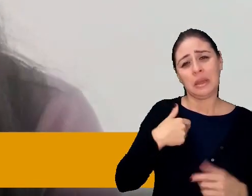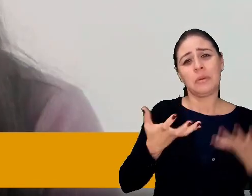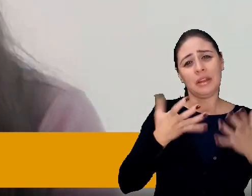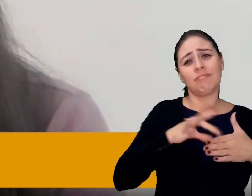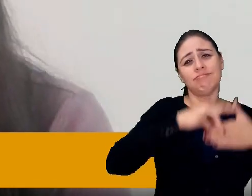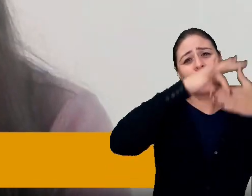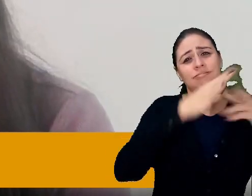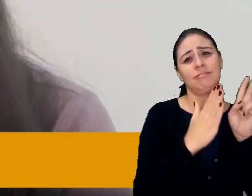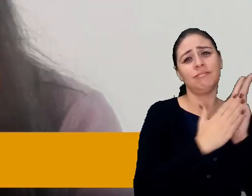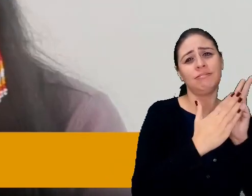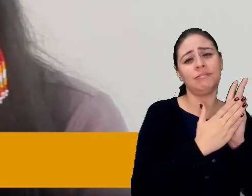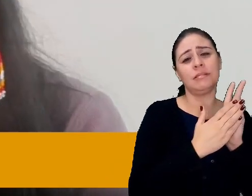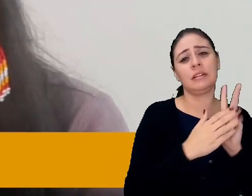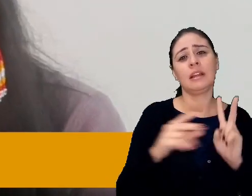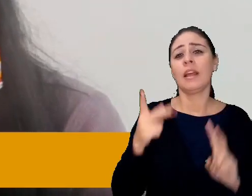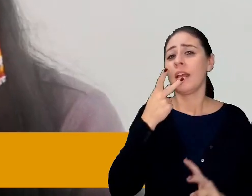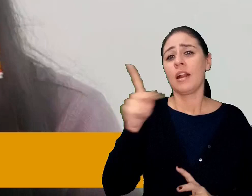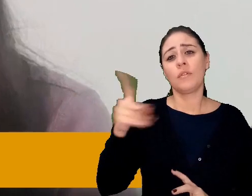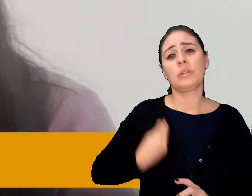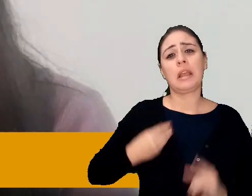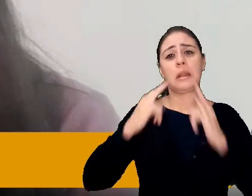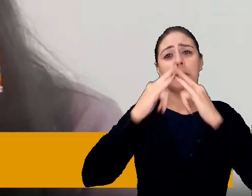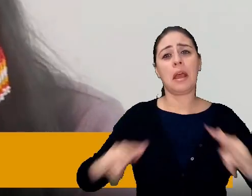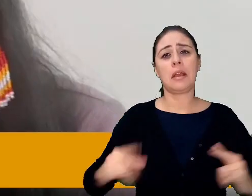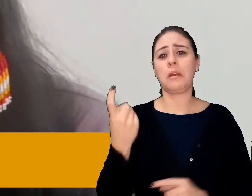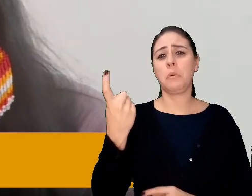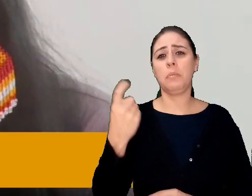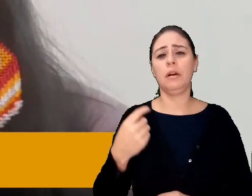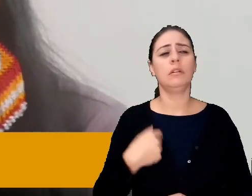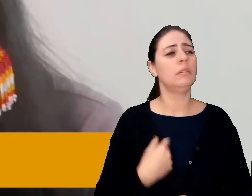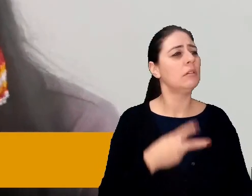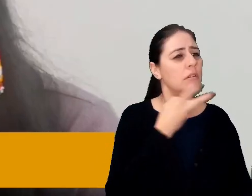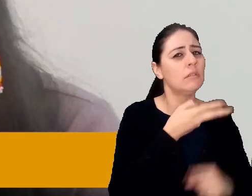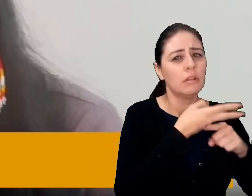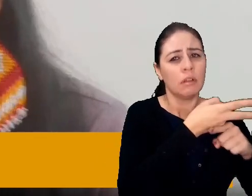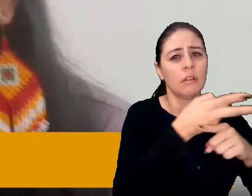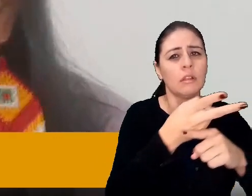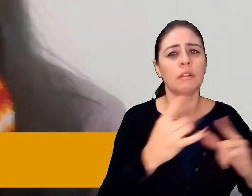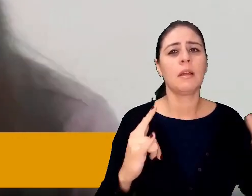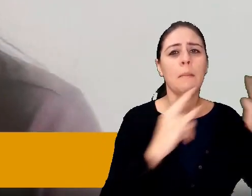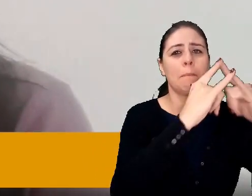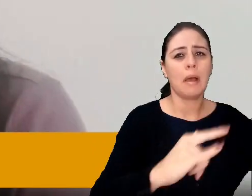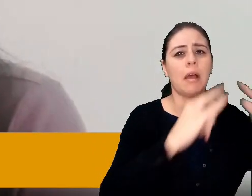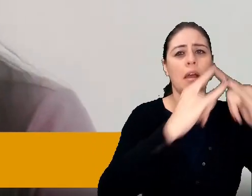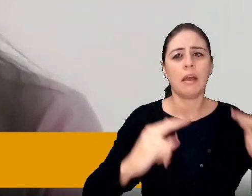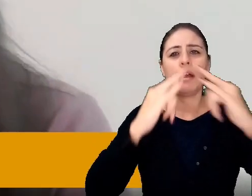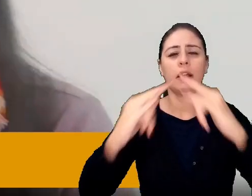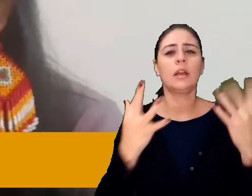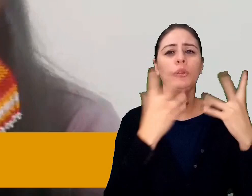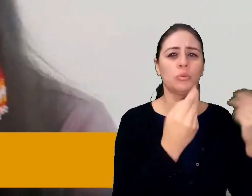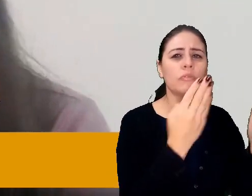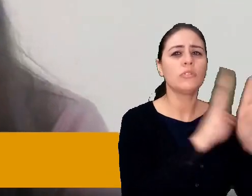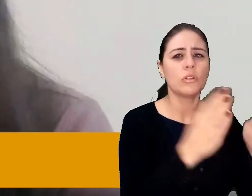atrás. E eu lembro que todas as barracas estavam fechadas, e só tinha uma barraca que estava aberta. E quando eu fui perguntando de barraca em barraca, as